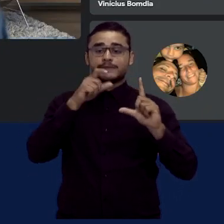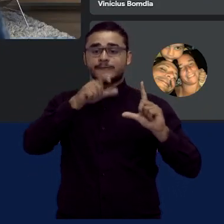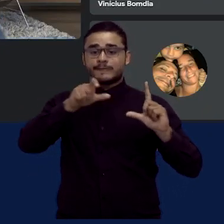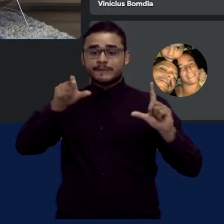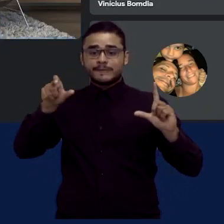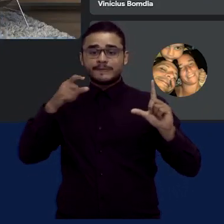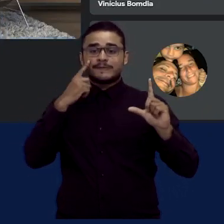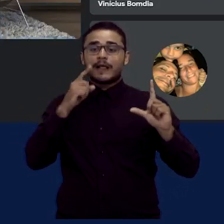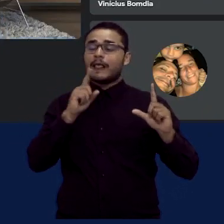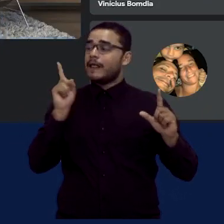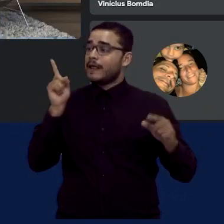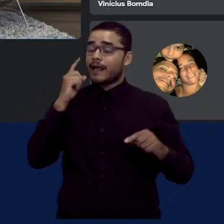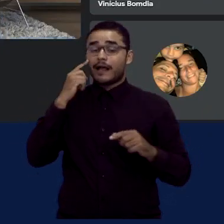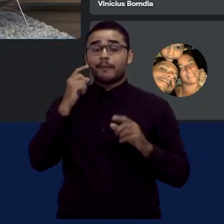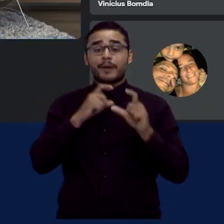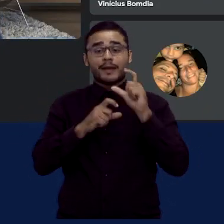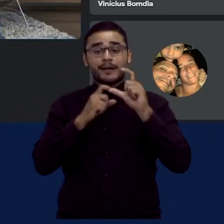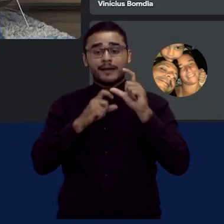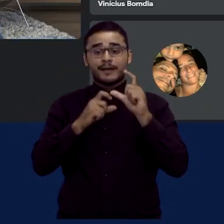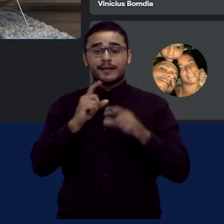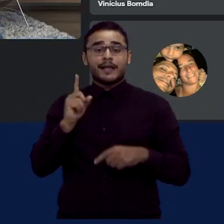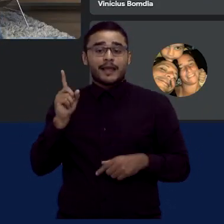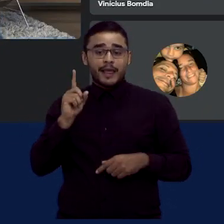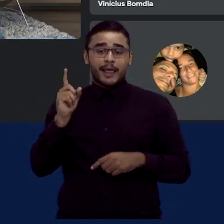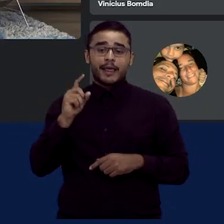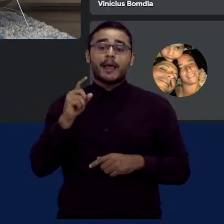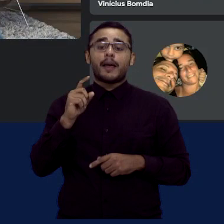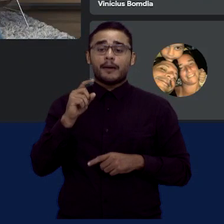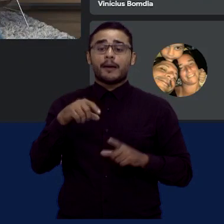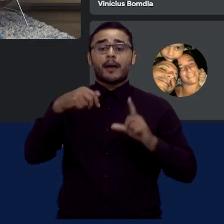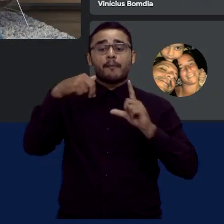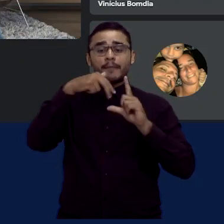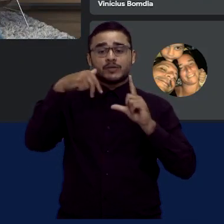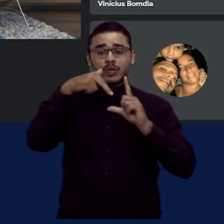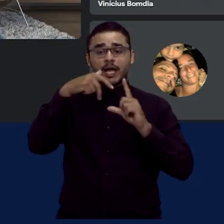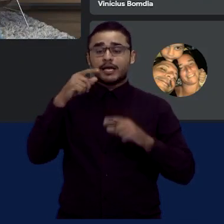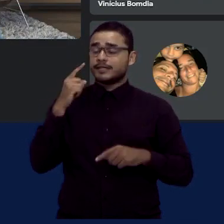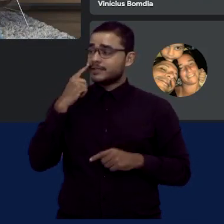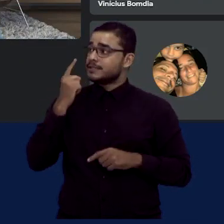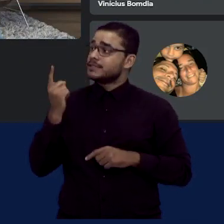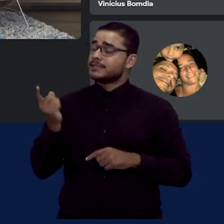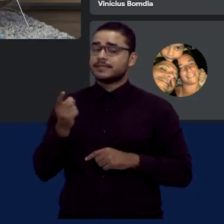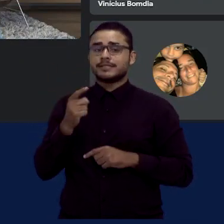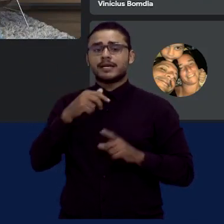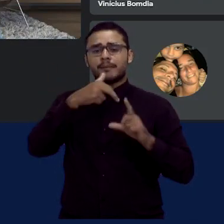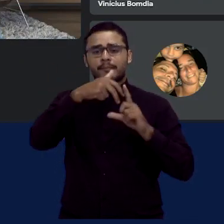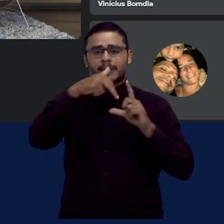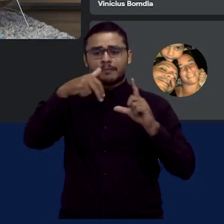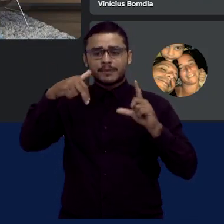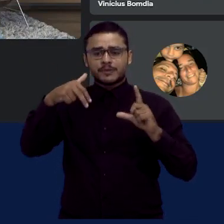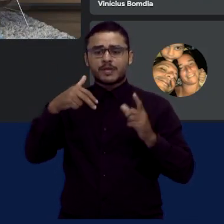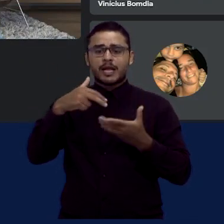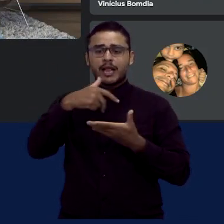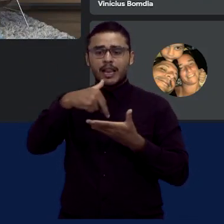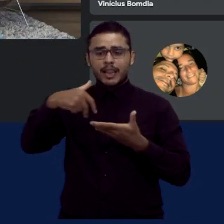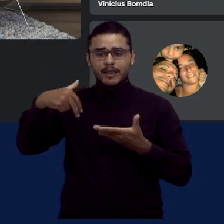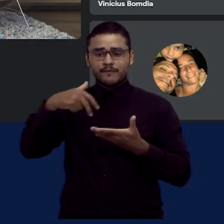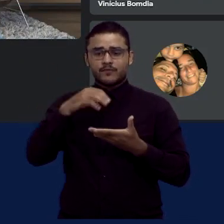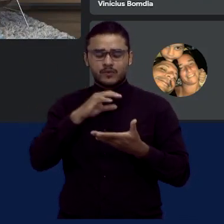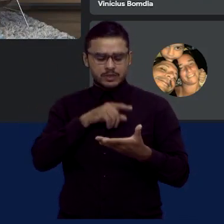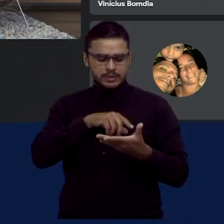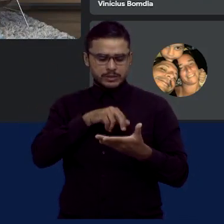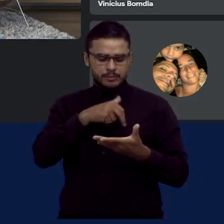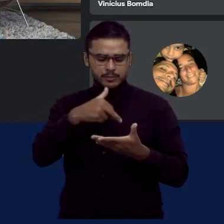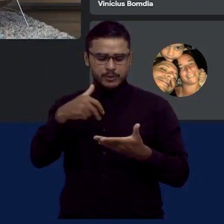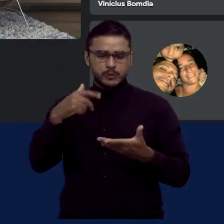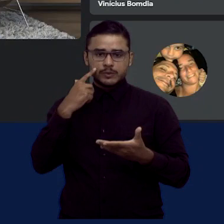segue um pouco essa lógica. Mas, enfim, essa apresentação foi um pouco engraçada, mas realmente para a gente quebrar um pouco o